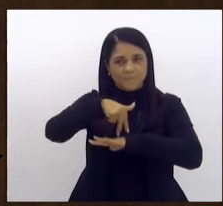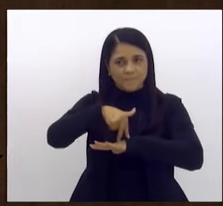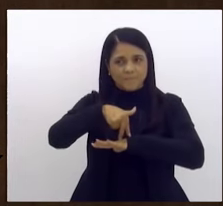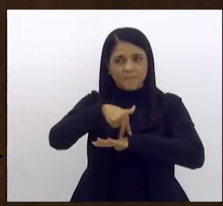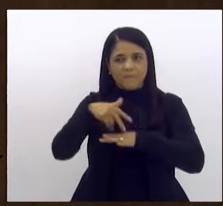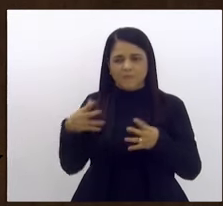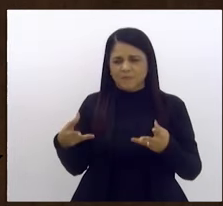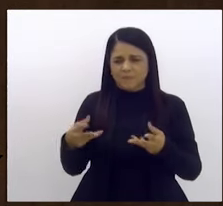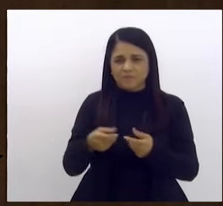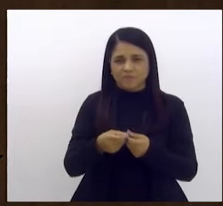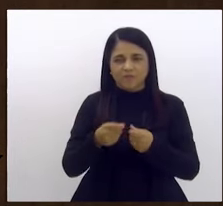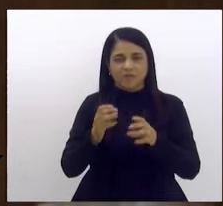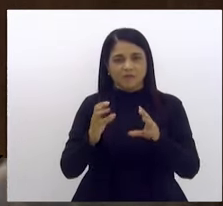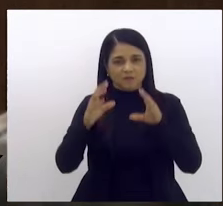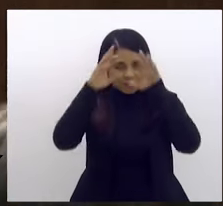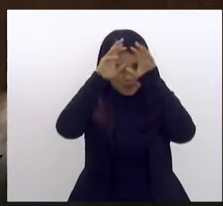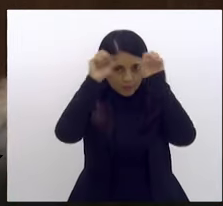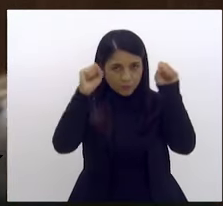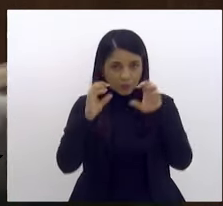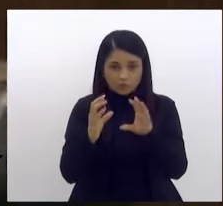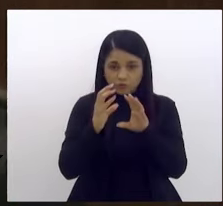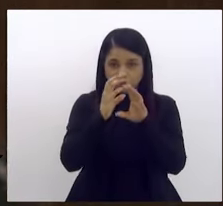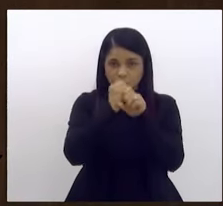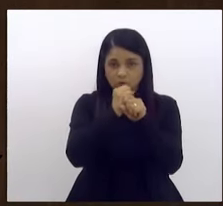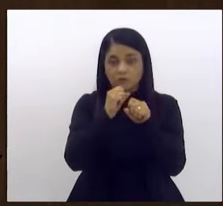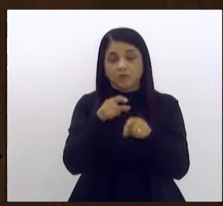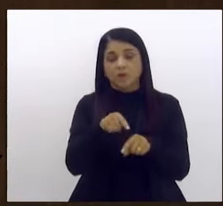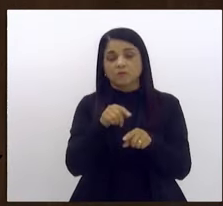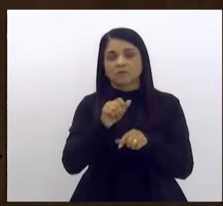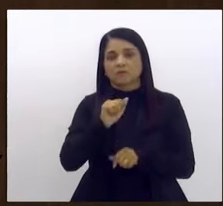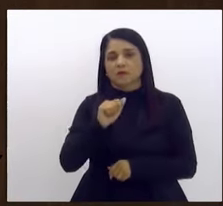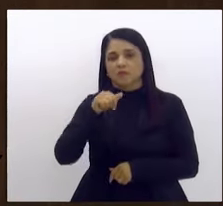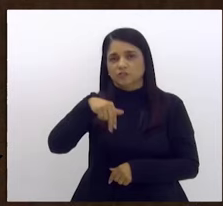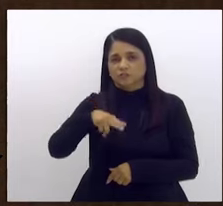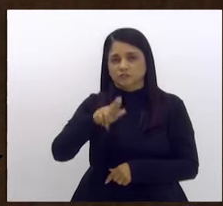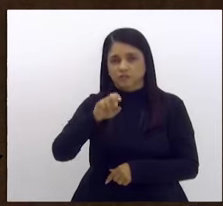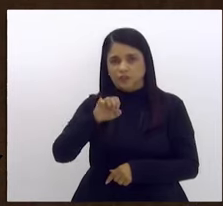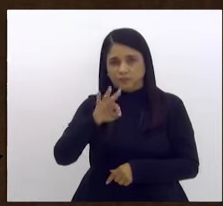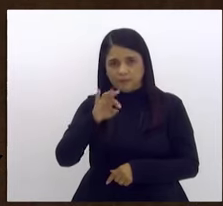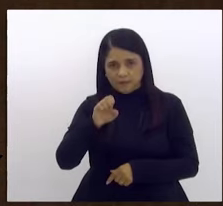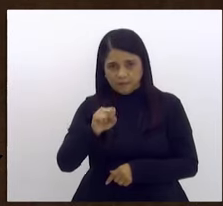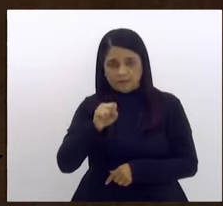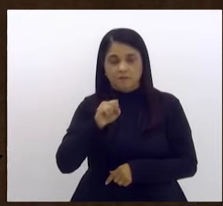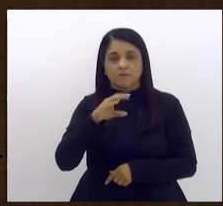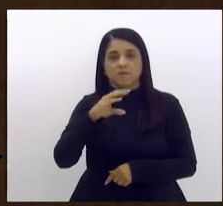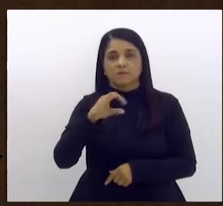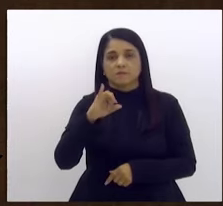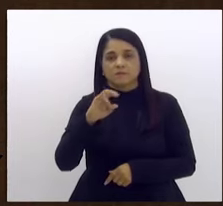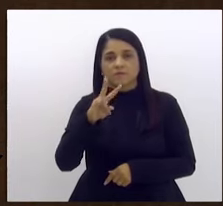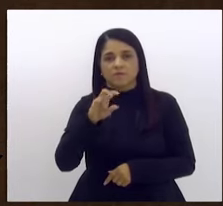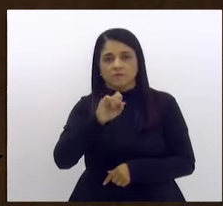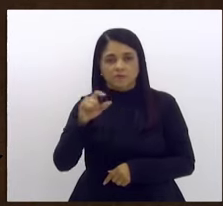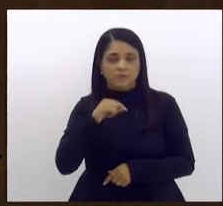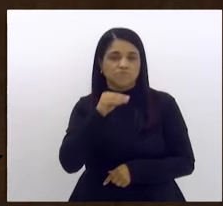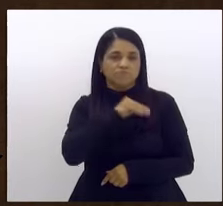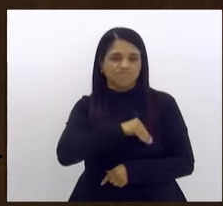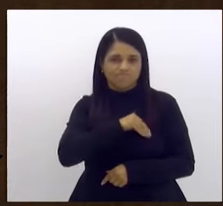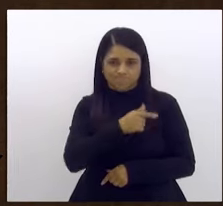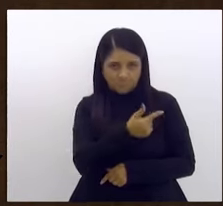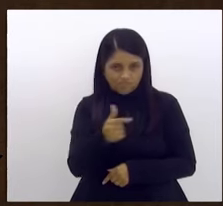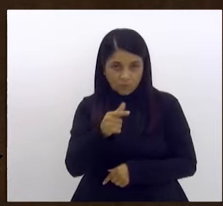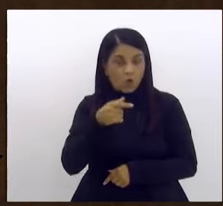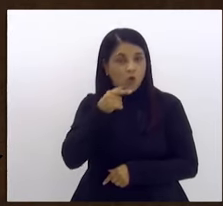do Tribunal de Contas do Estado com relação aos agentes civis que estavam sem receber. Ontem,